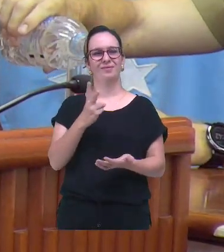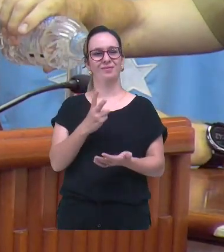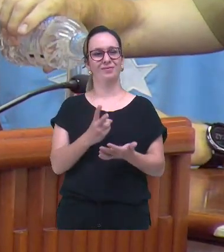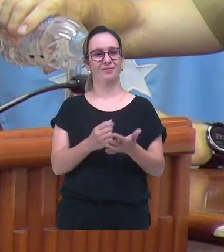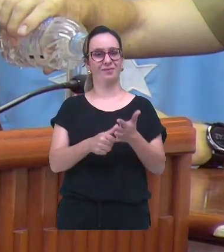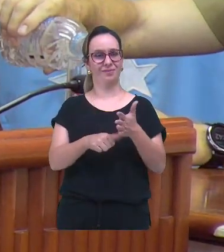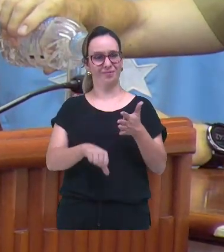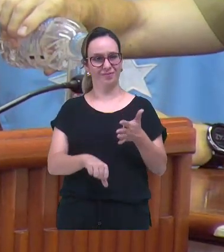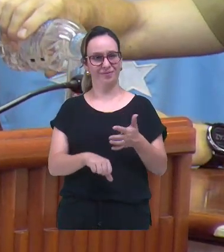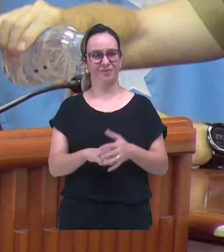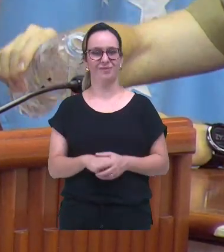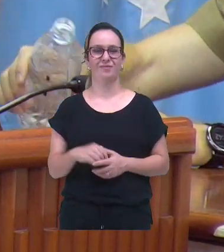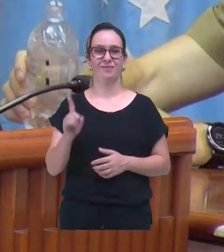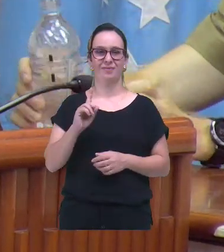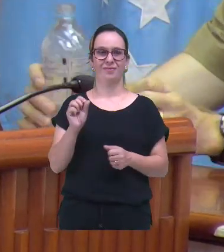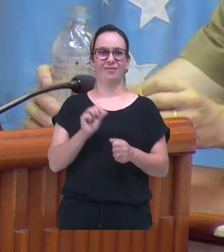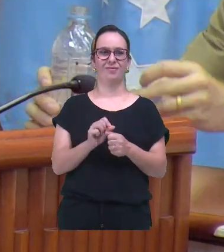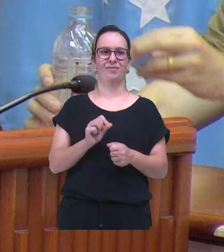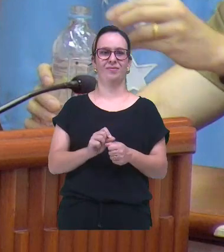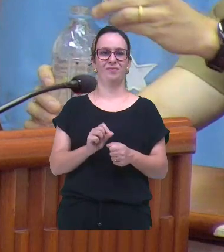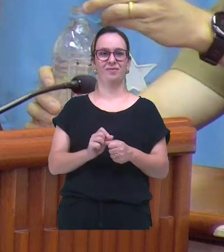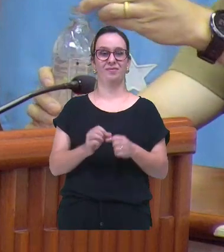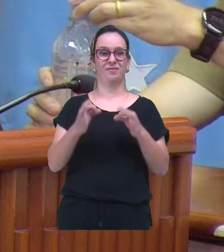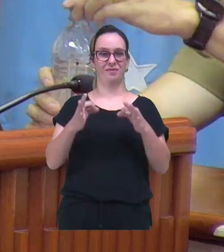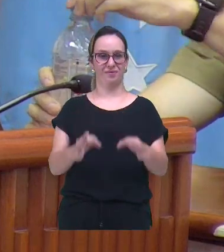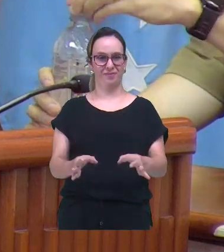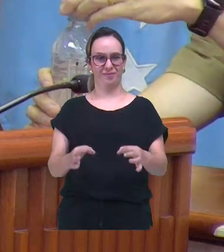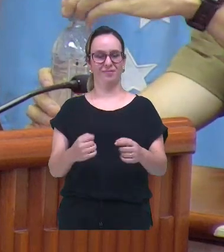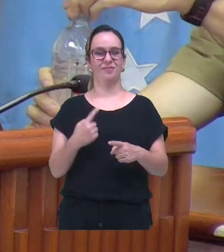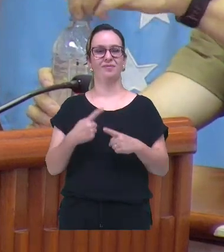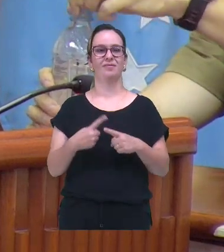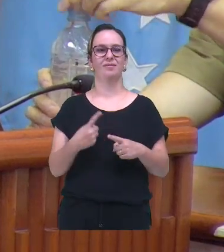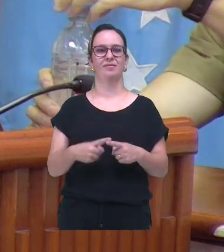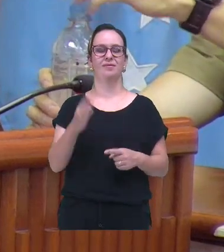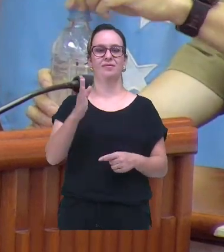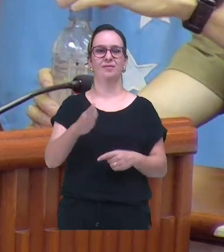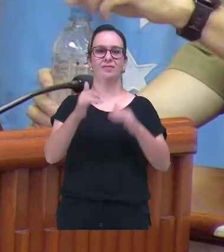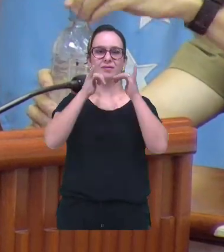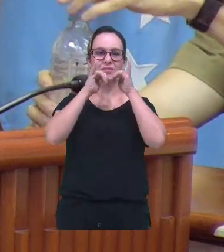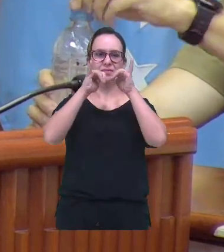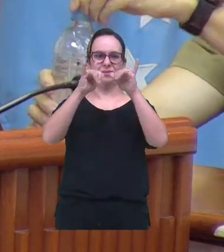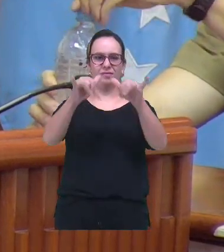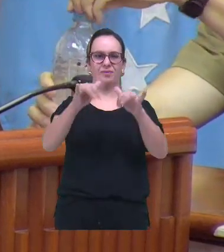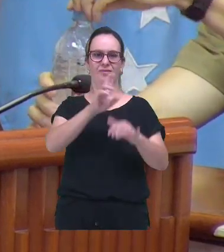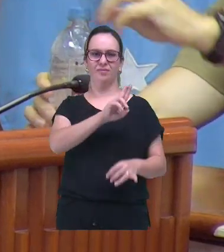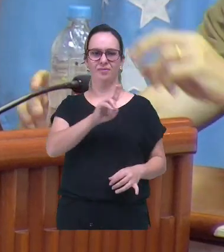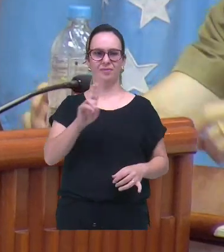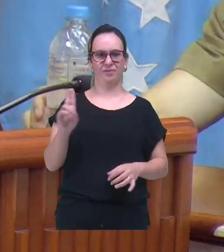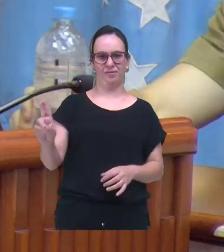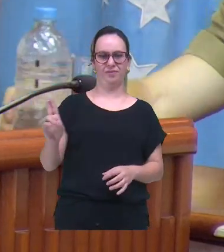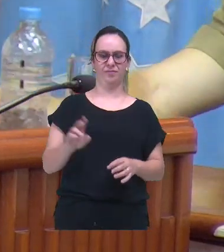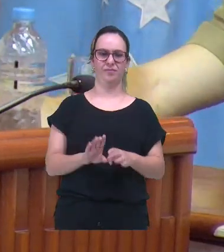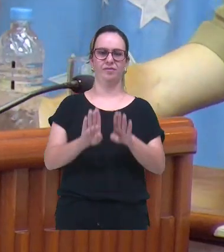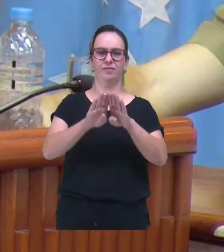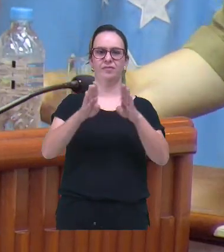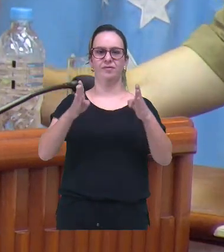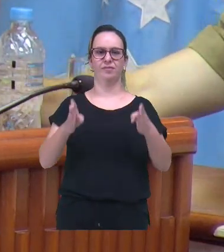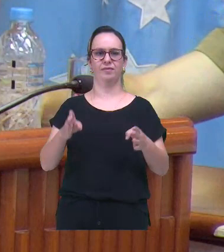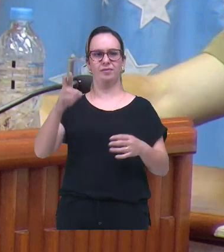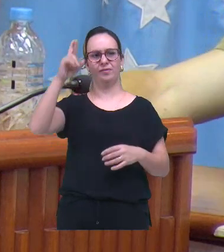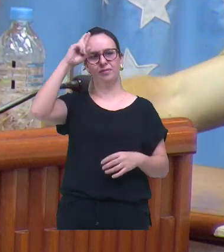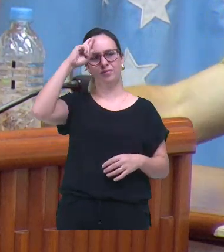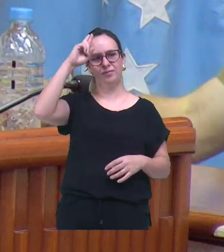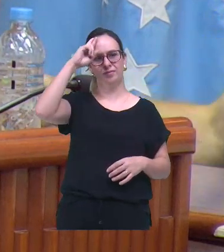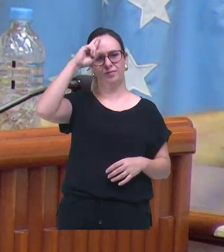nós já anunciamos nominalmente nossos vereadores, a nossa mesa diretora, e logo mais vamos também nominar